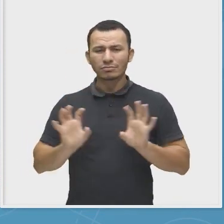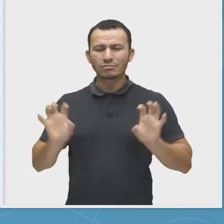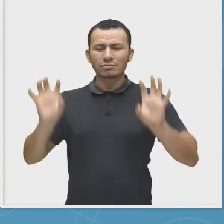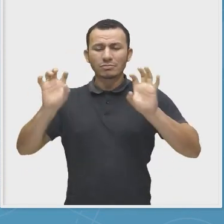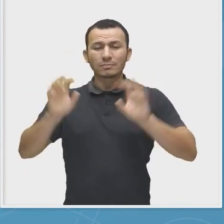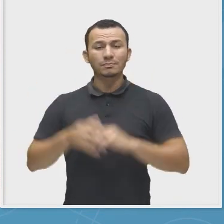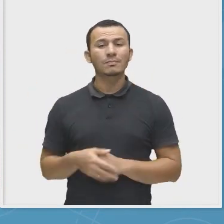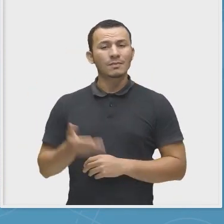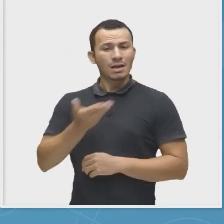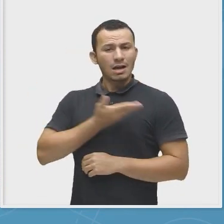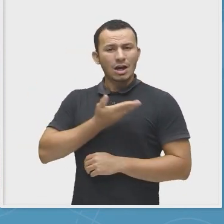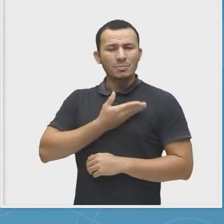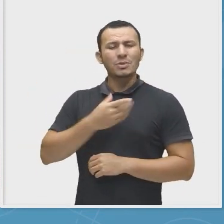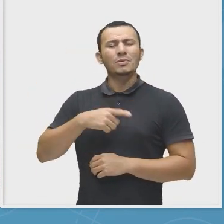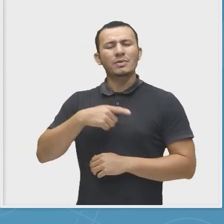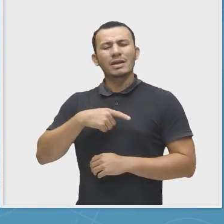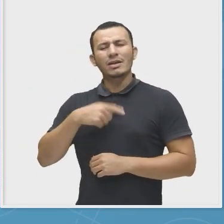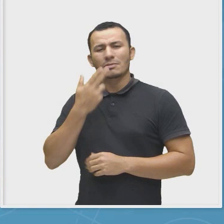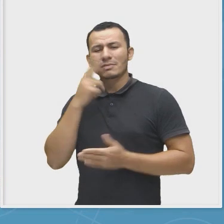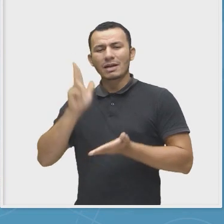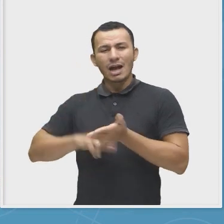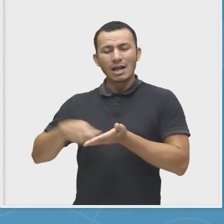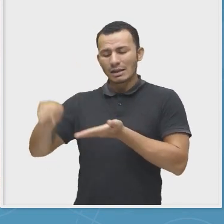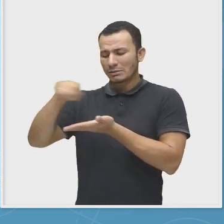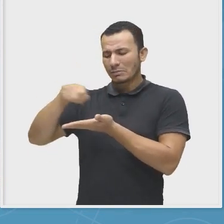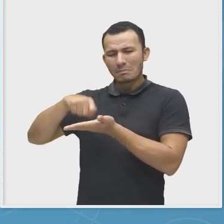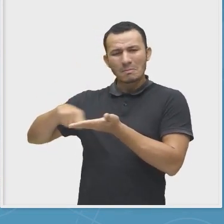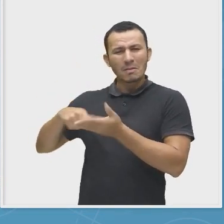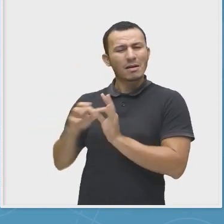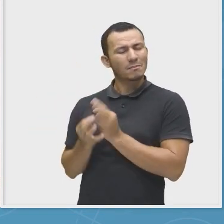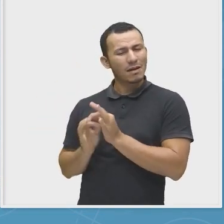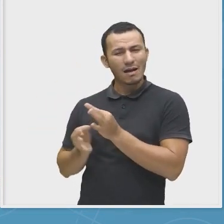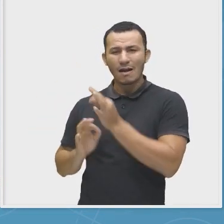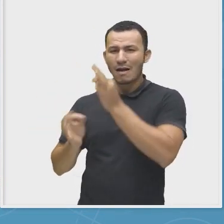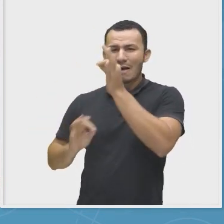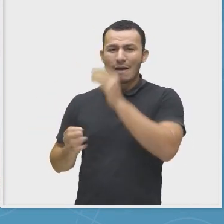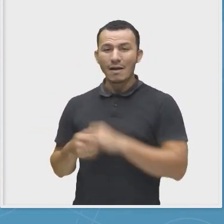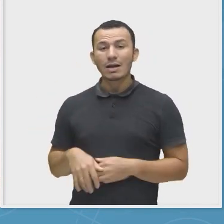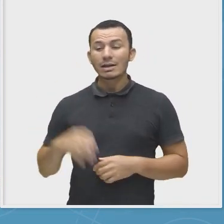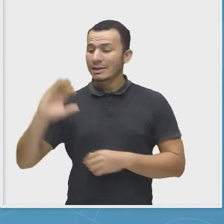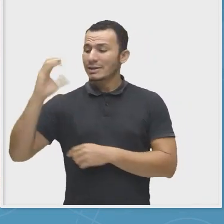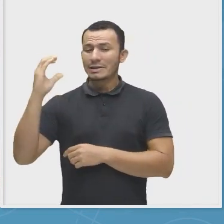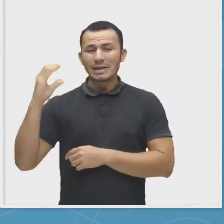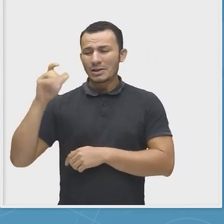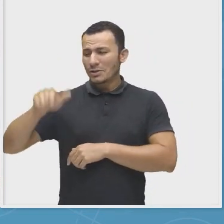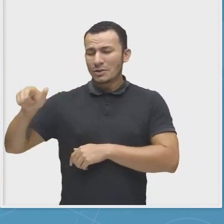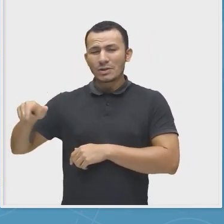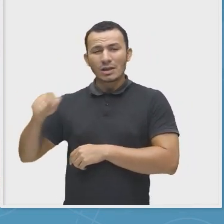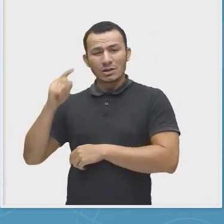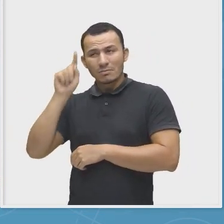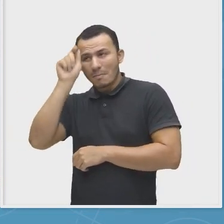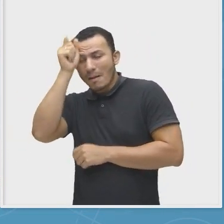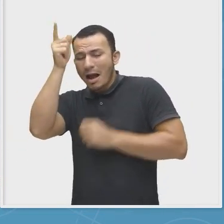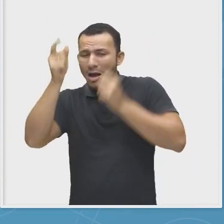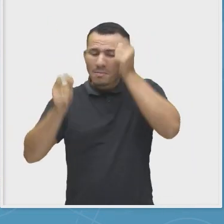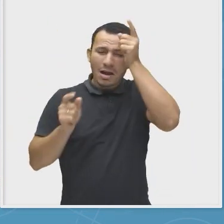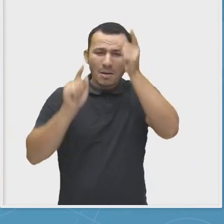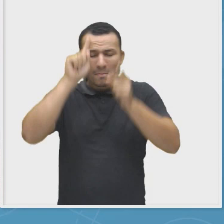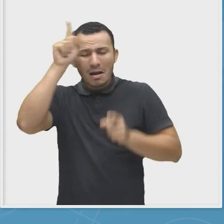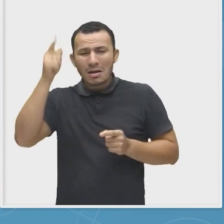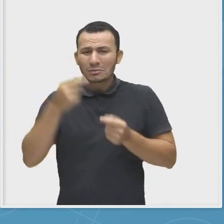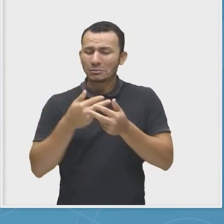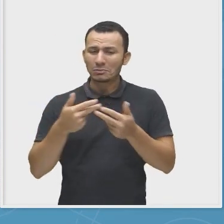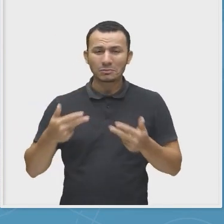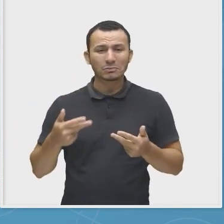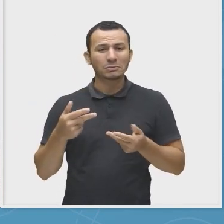longas cartas. Ó, aqui. Cientistas inventarão novamente o bonde, a charrete.